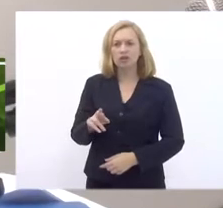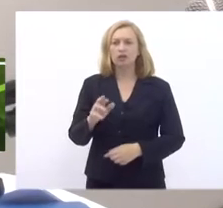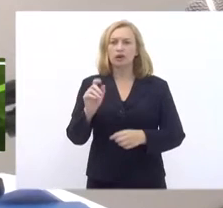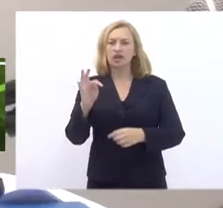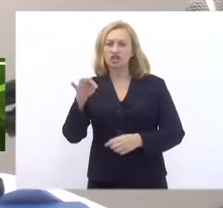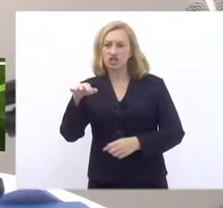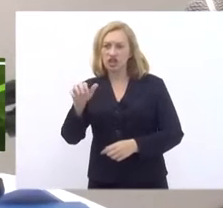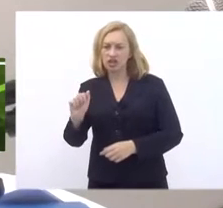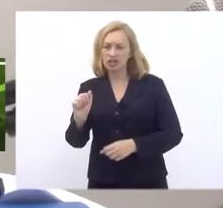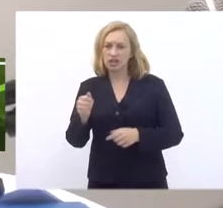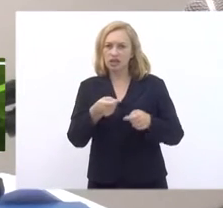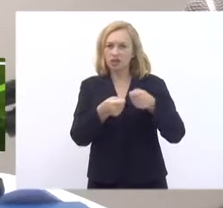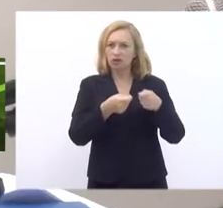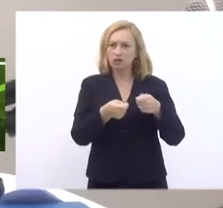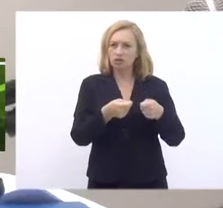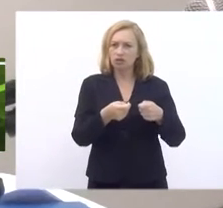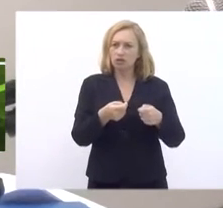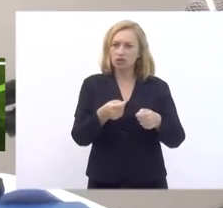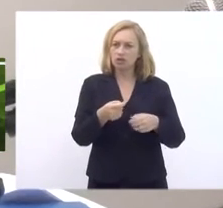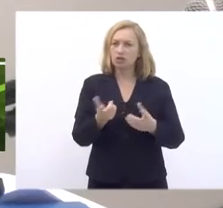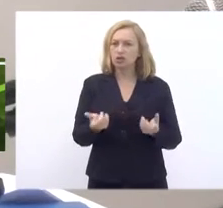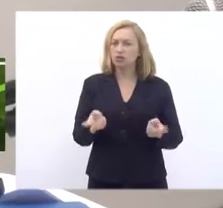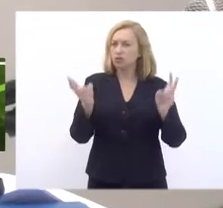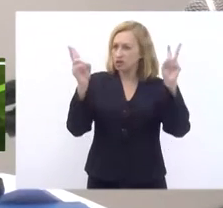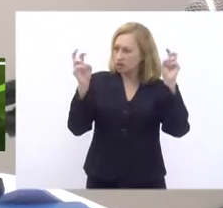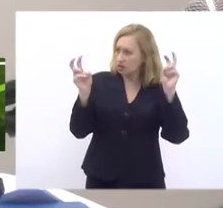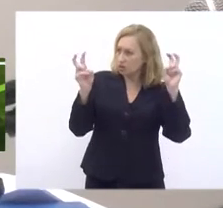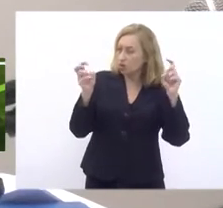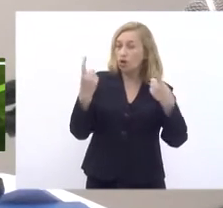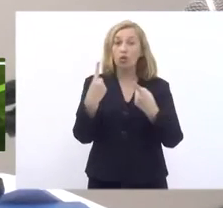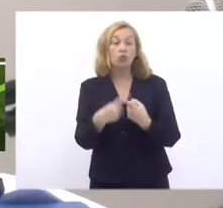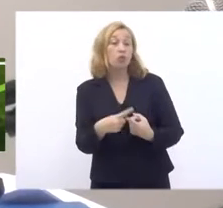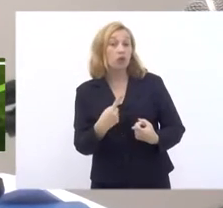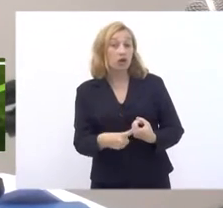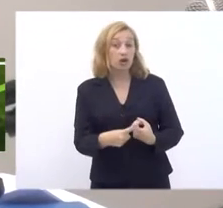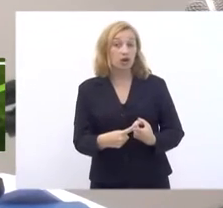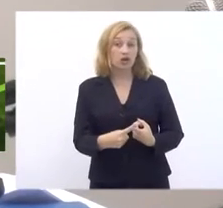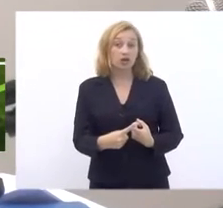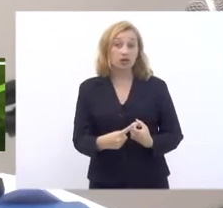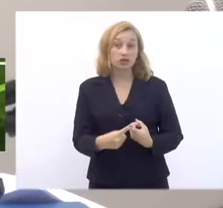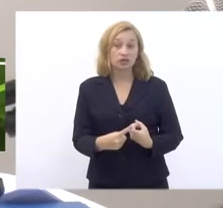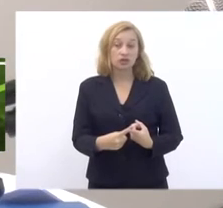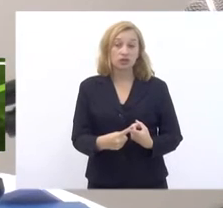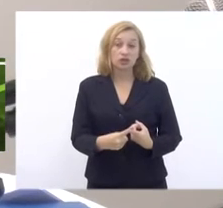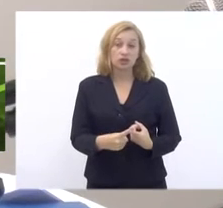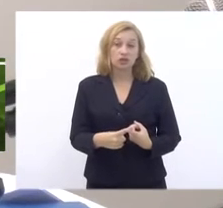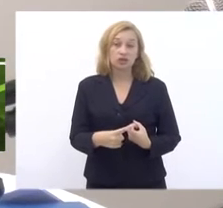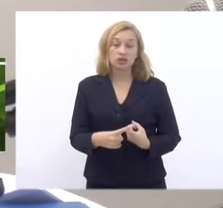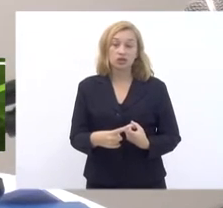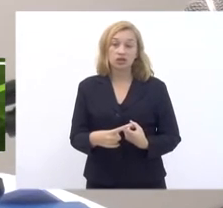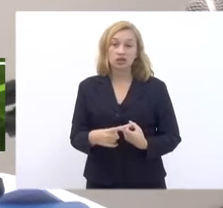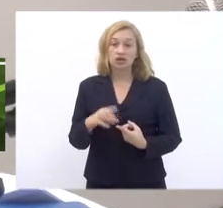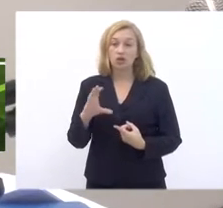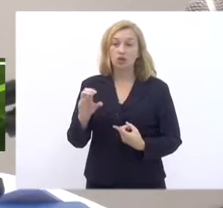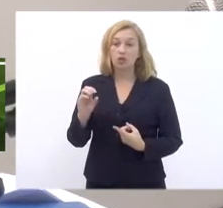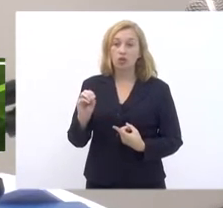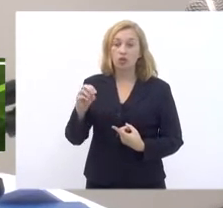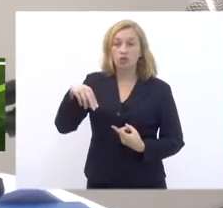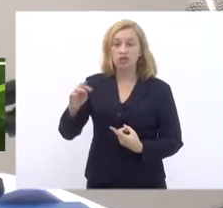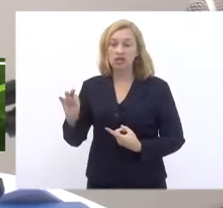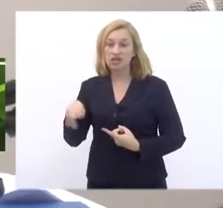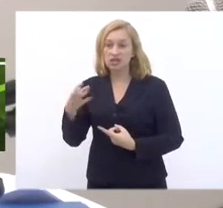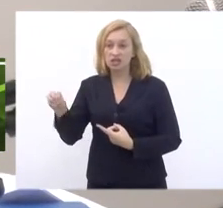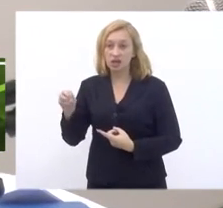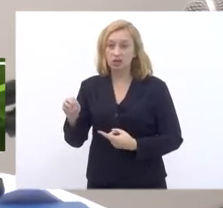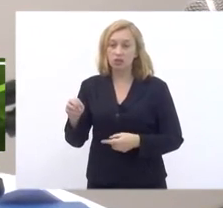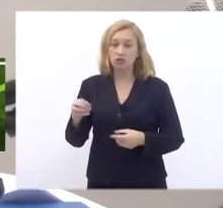sobre a alteração deste indicador? Porque essa concessão, como já foi dito aqui, uma concessão celebrada